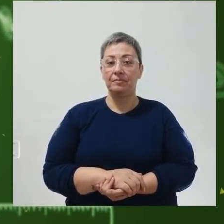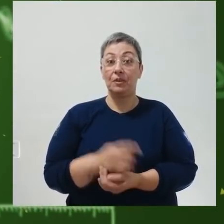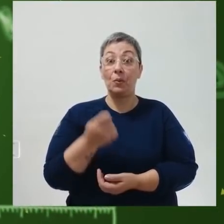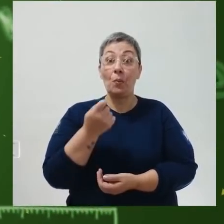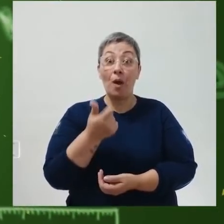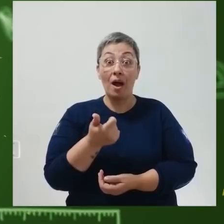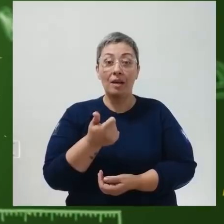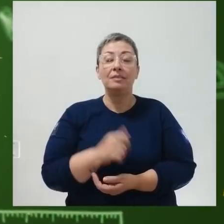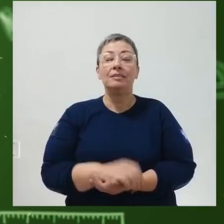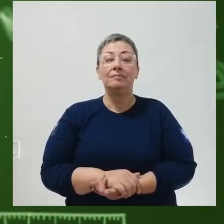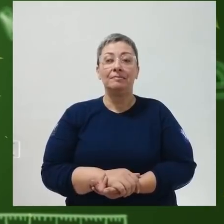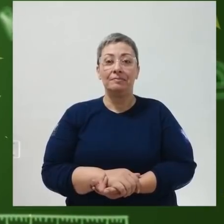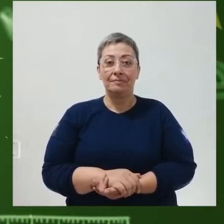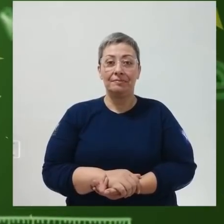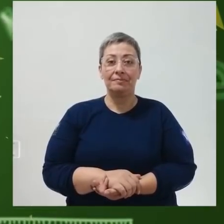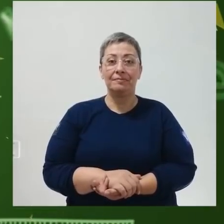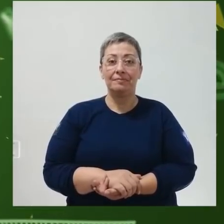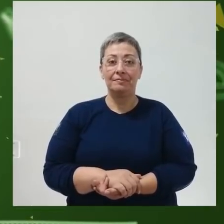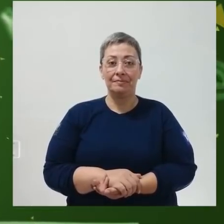Quase!